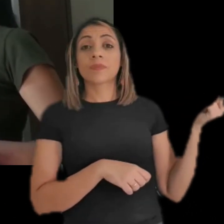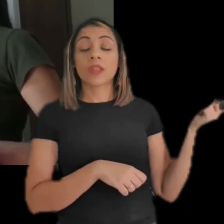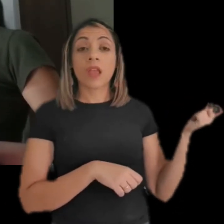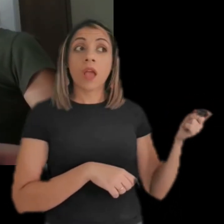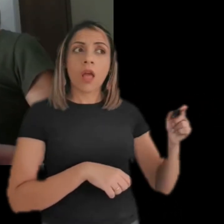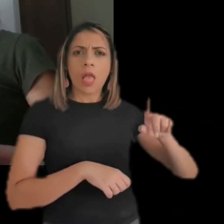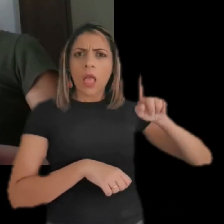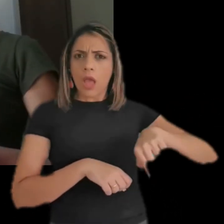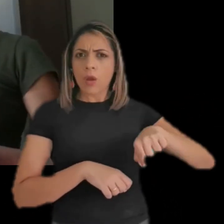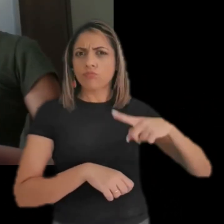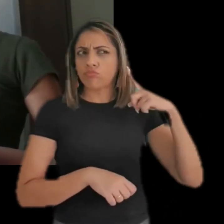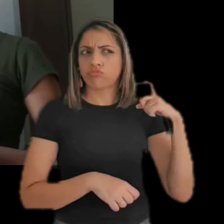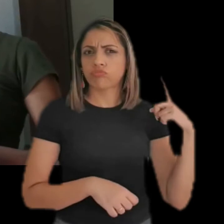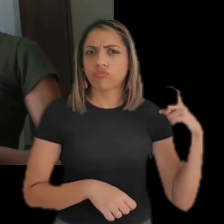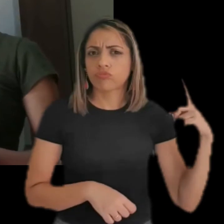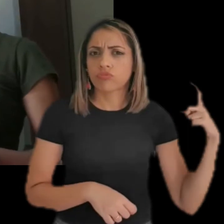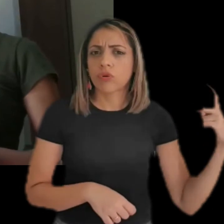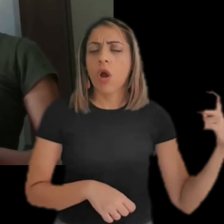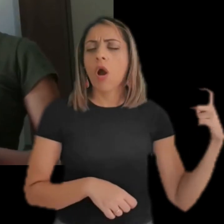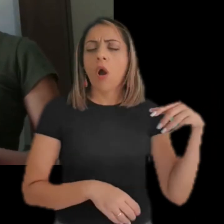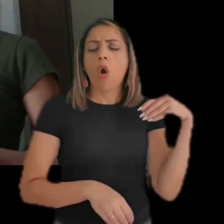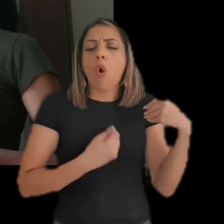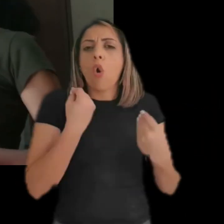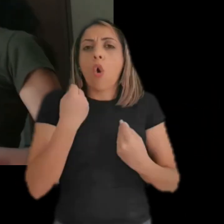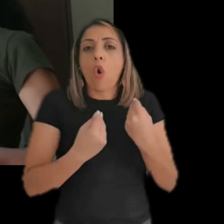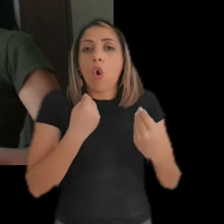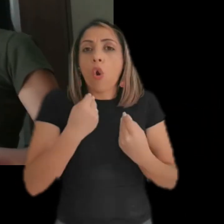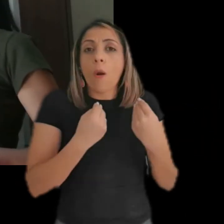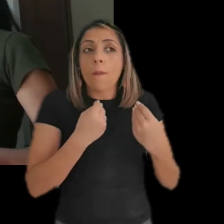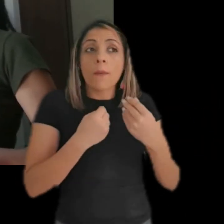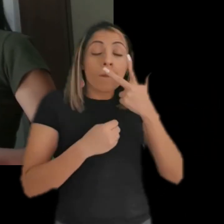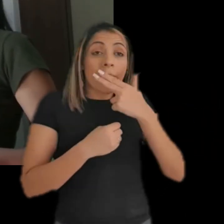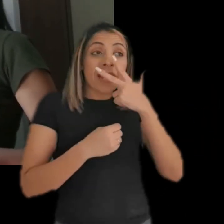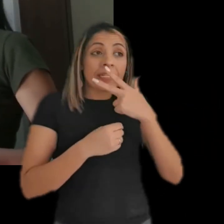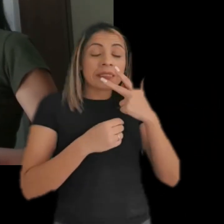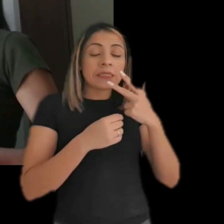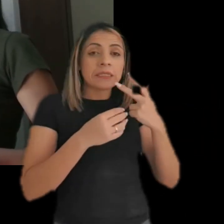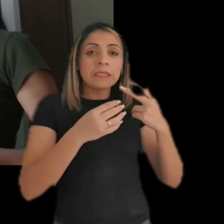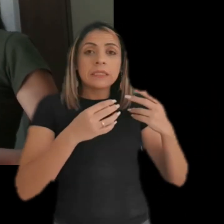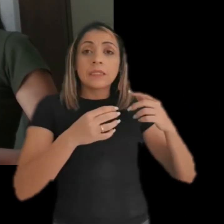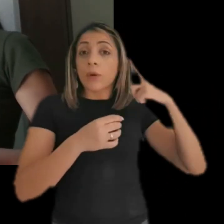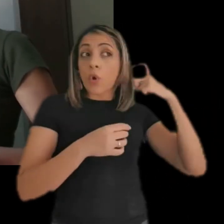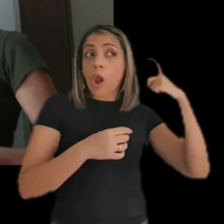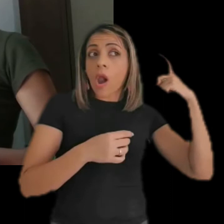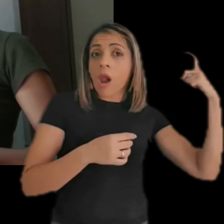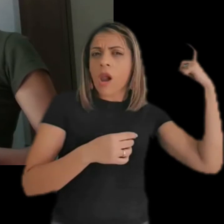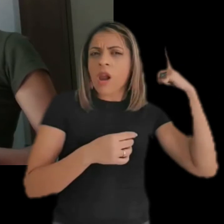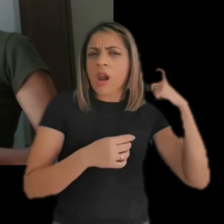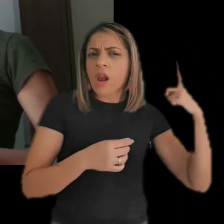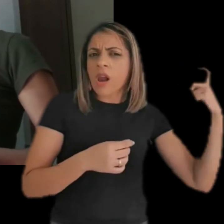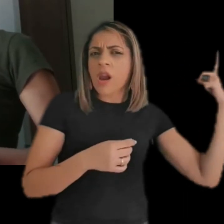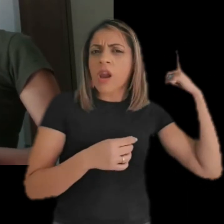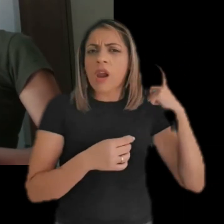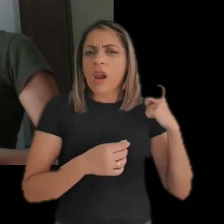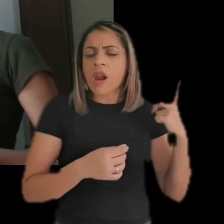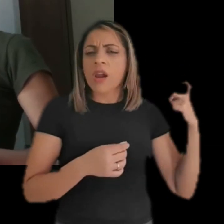vai deslocar as moléculas de ar, tá? Então, quando eu bato aqui na lousa, isso tem um efeito de deslocar as